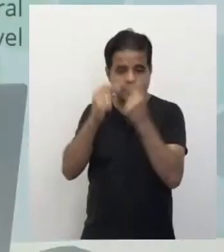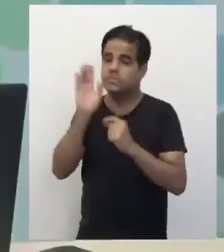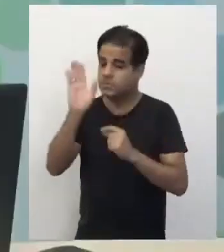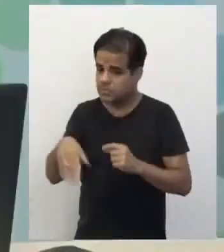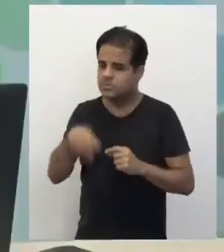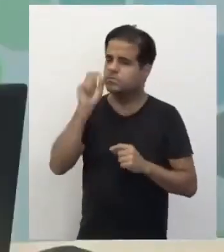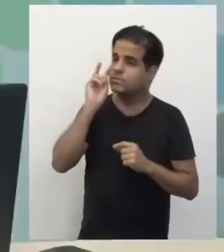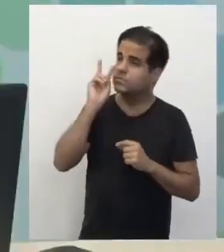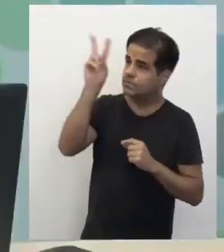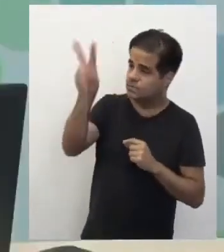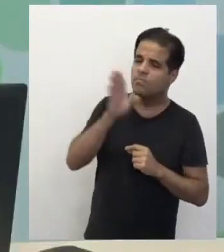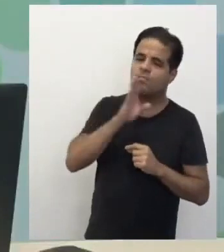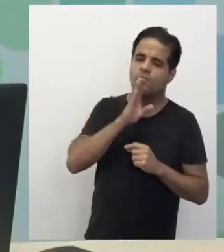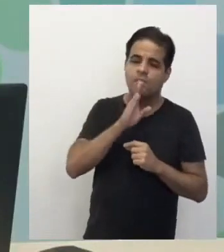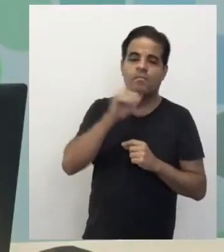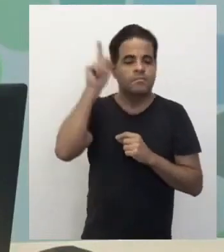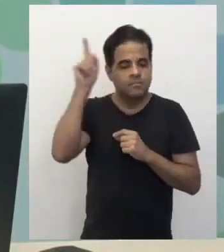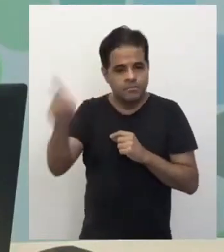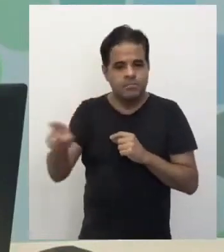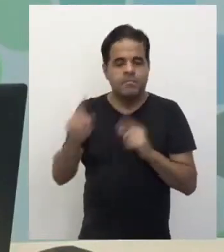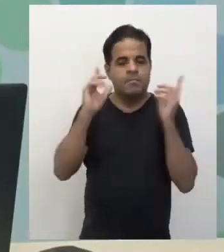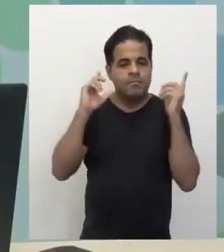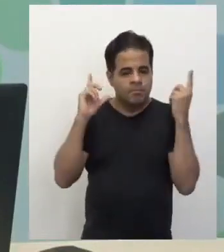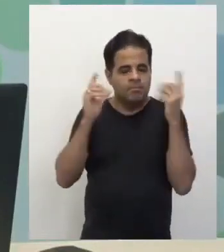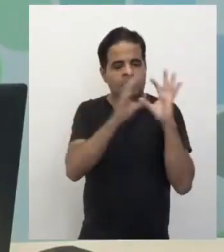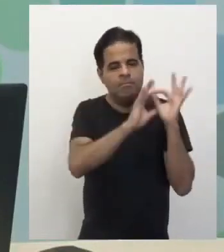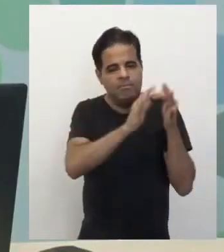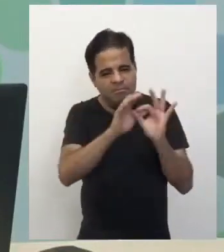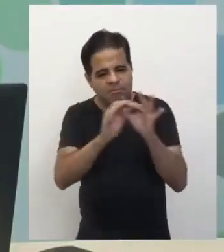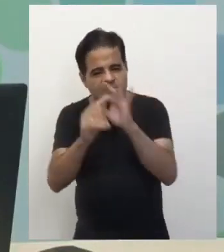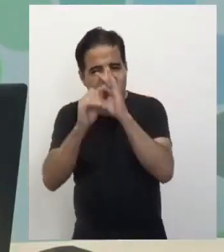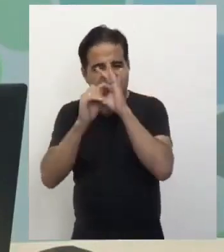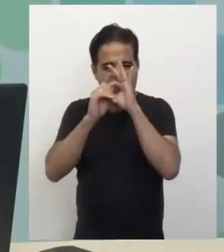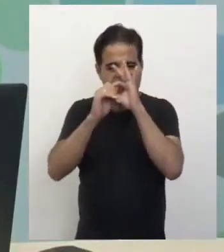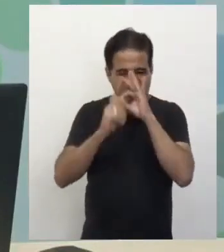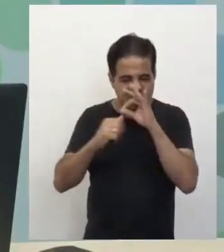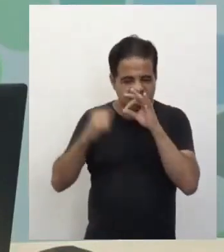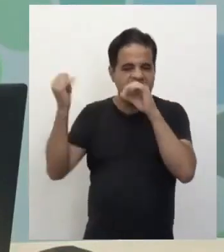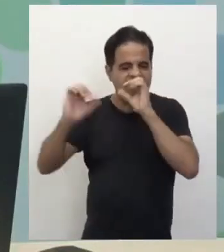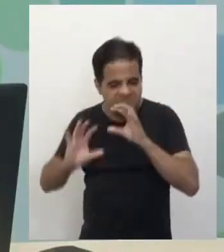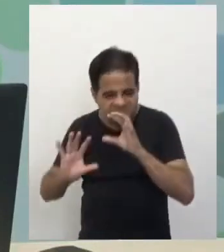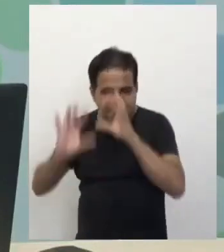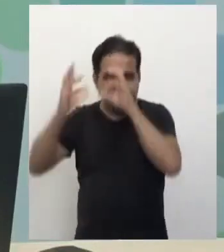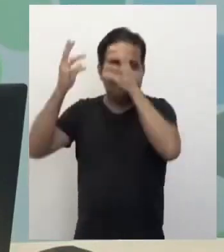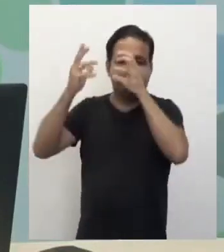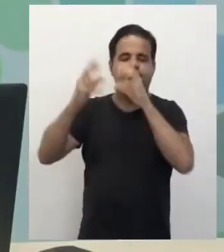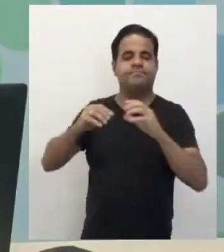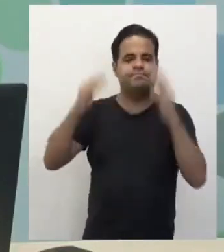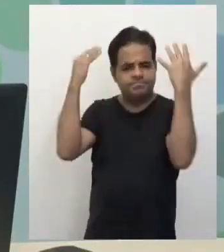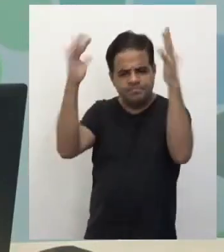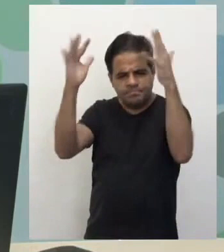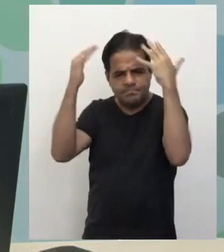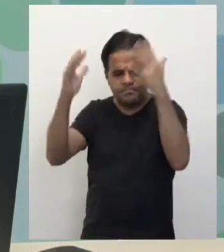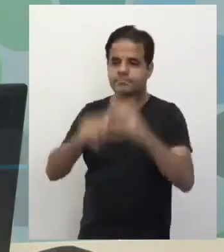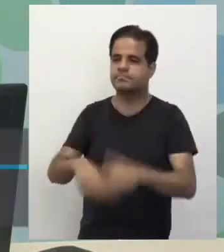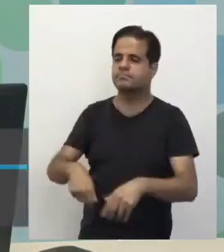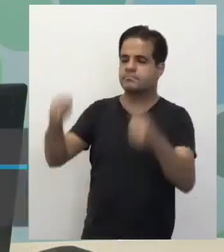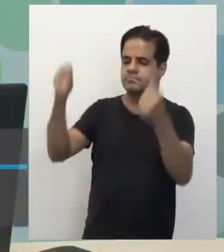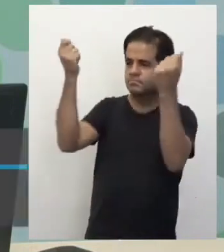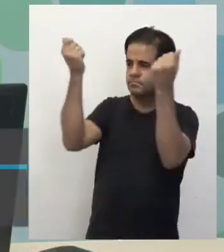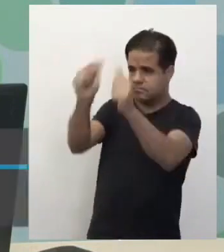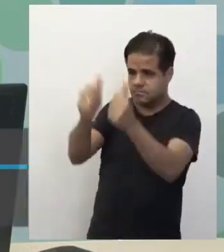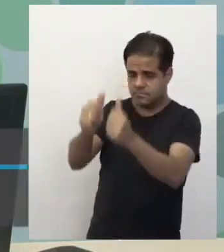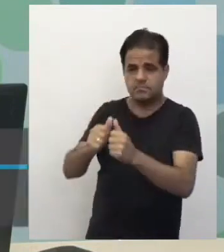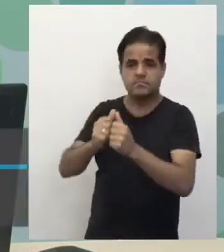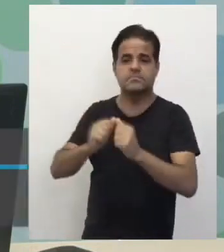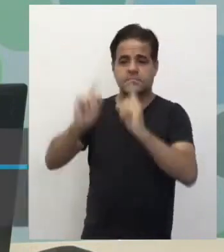já devem ter conhecimento que as Olimpíadas, elas eram festividades em comemoração aos deuses, né?